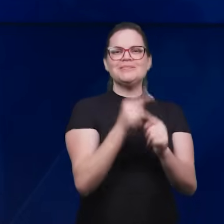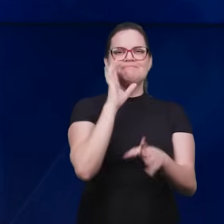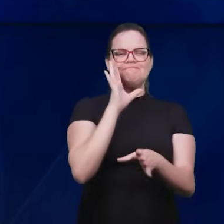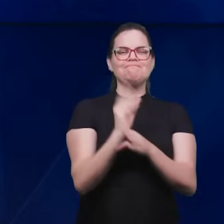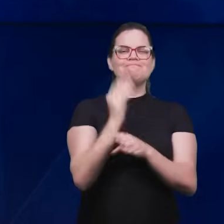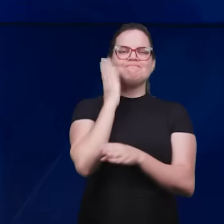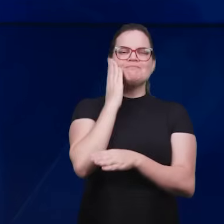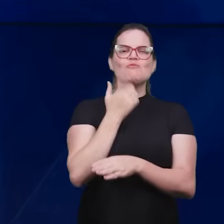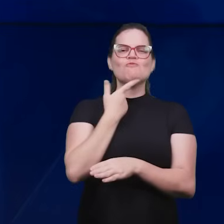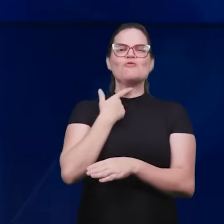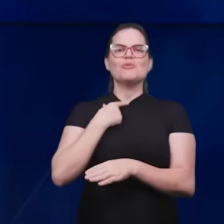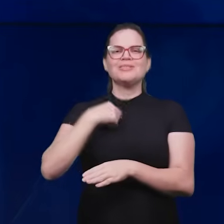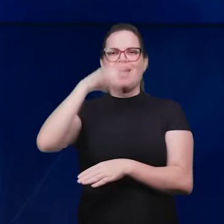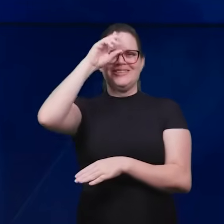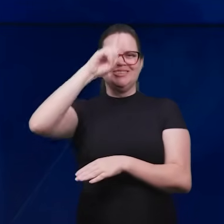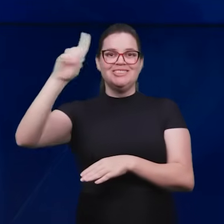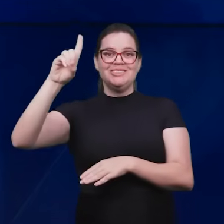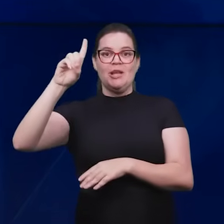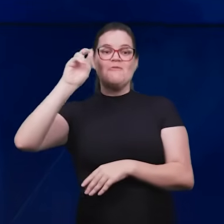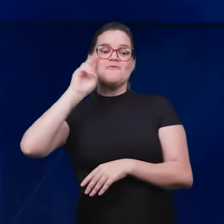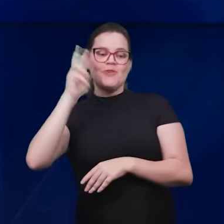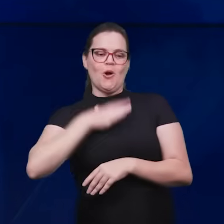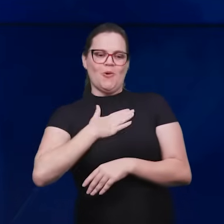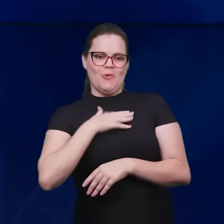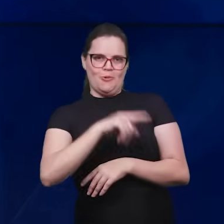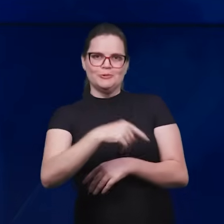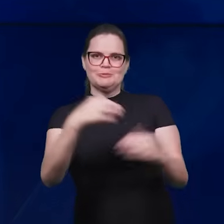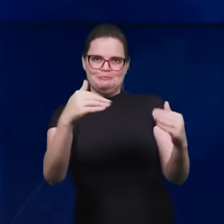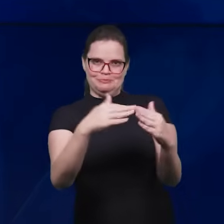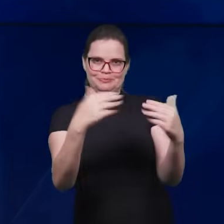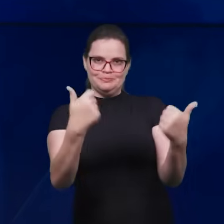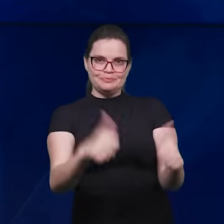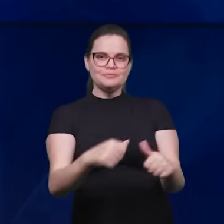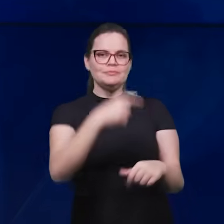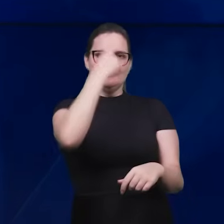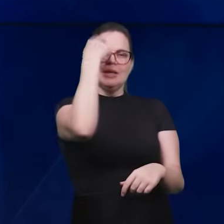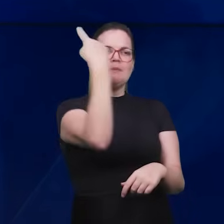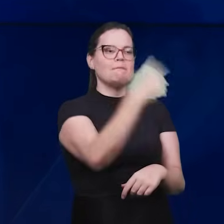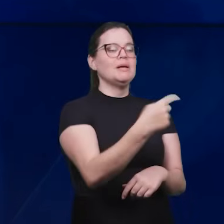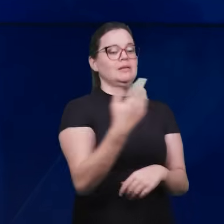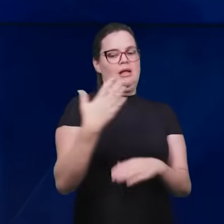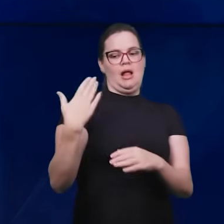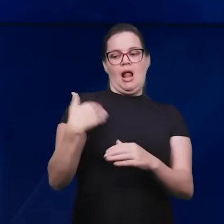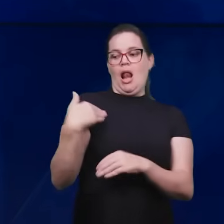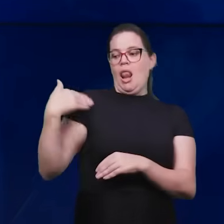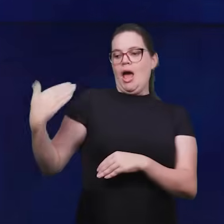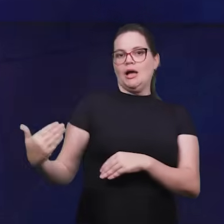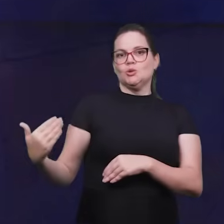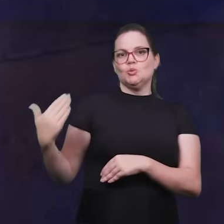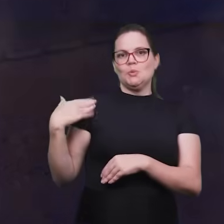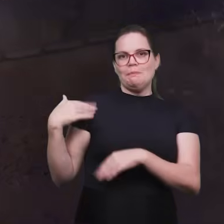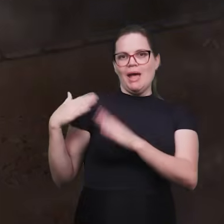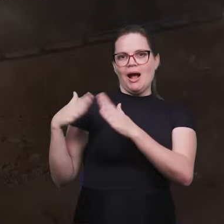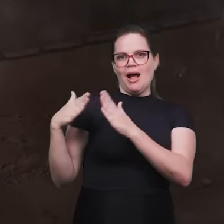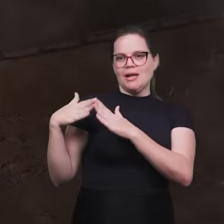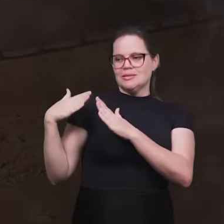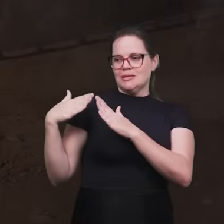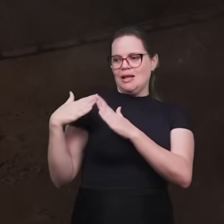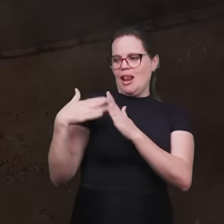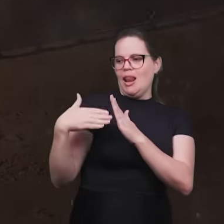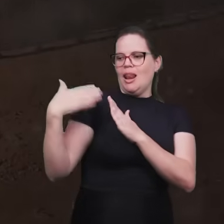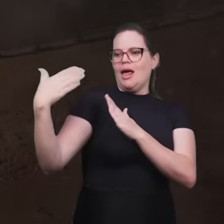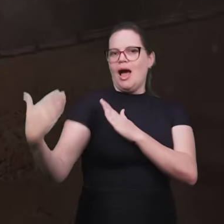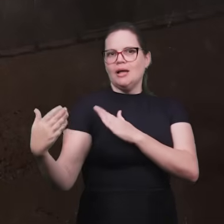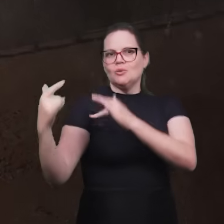do Senhor e isso agradou ao Senhor, ele coloca a arca perto da casa dele em uma tenda